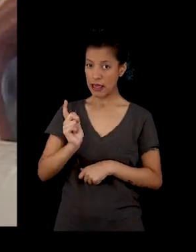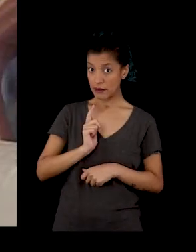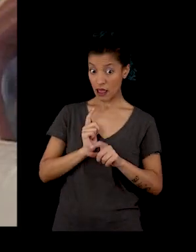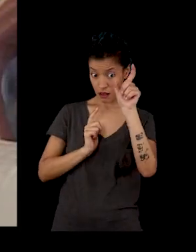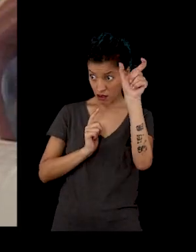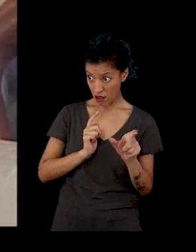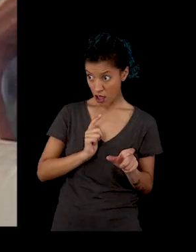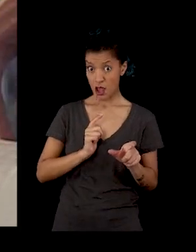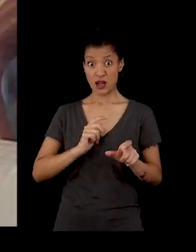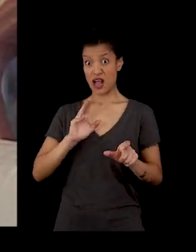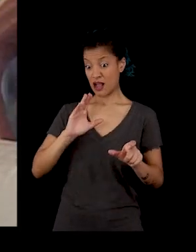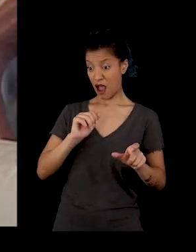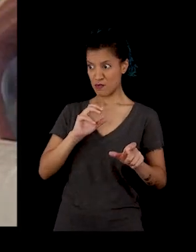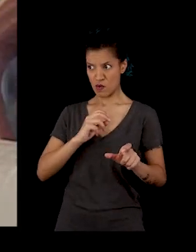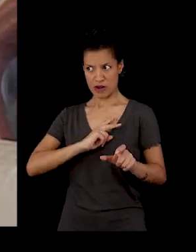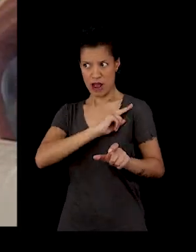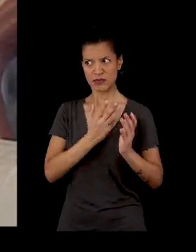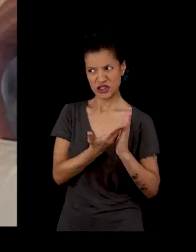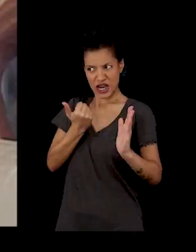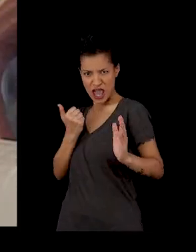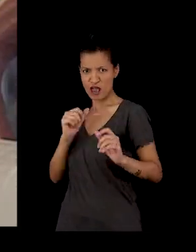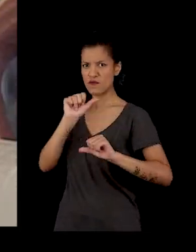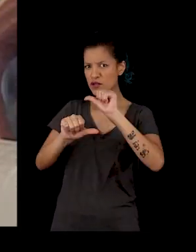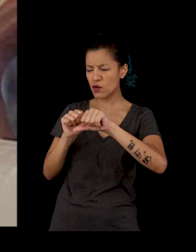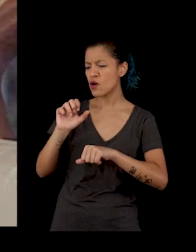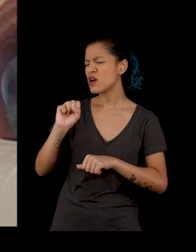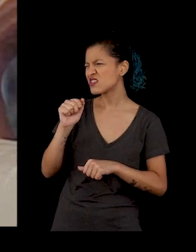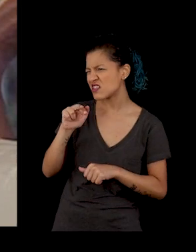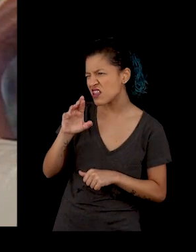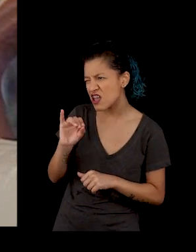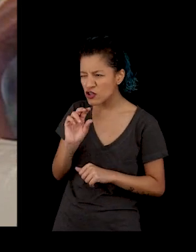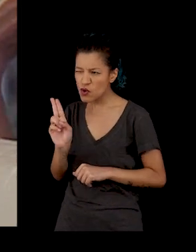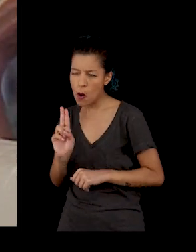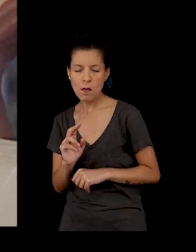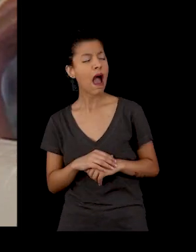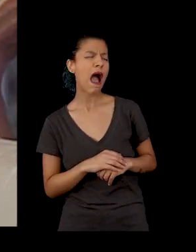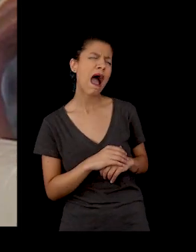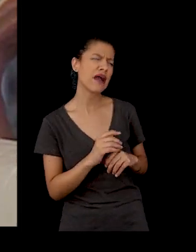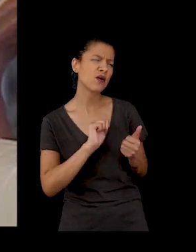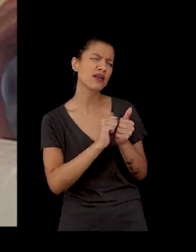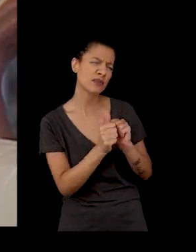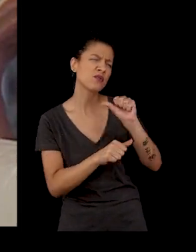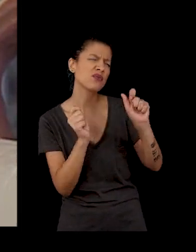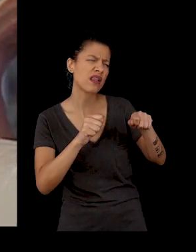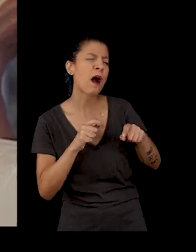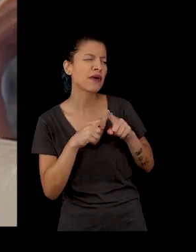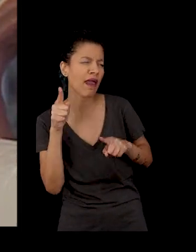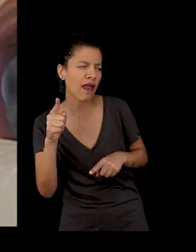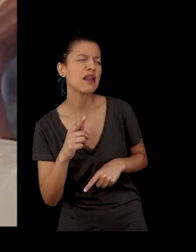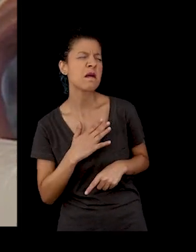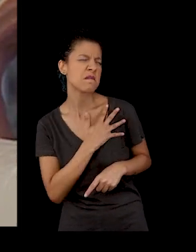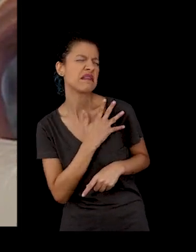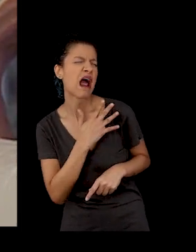um cabo do exército que tinha aqui, botei um santeiro e tal. Ele disse, ah, bom, se é assim, é capaz de passar, porque esses meninos são muito